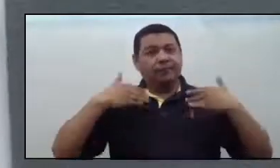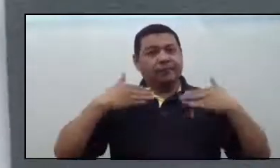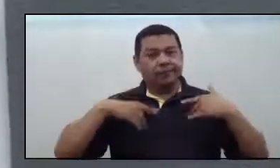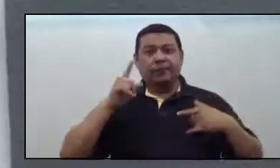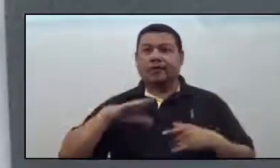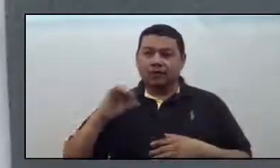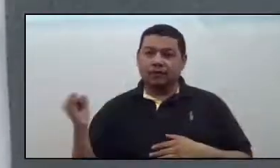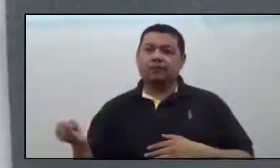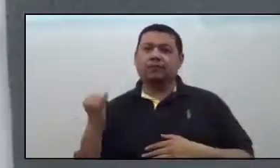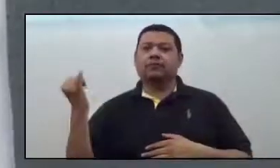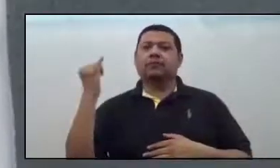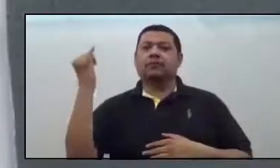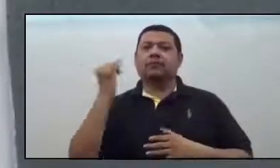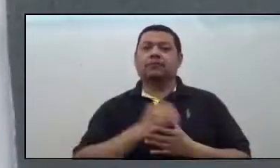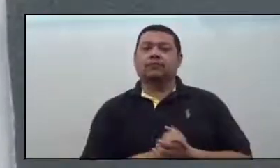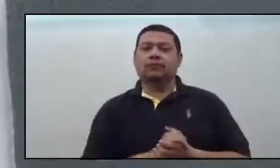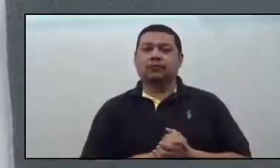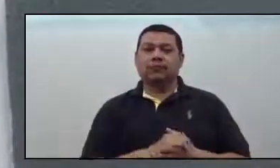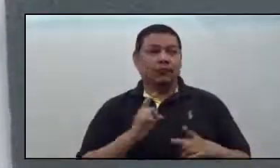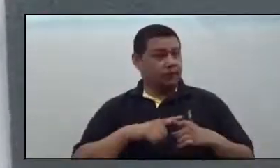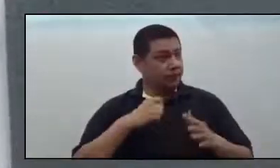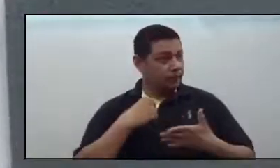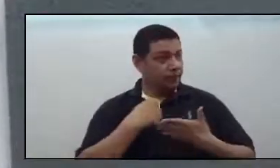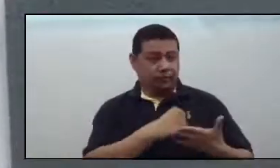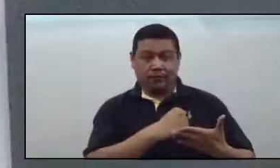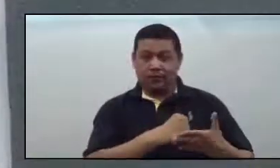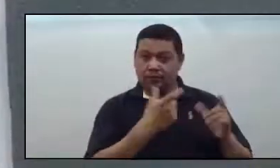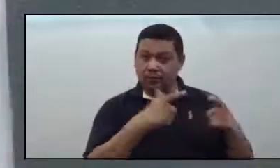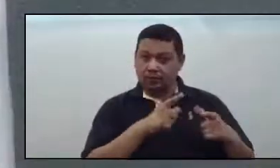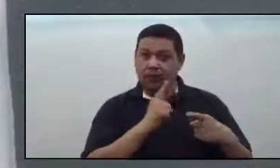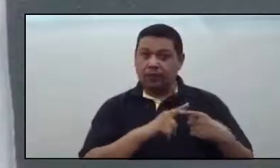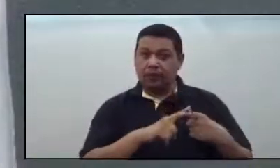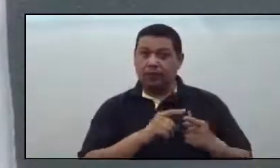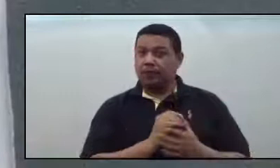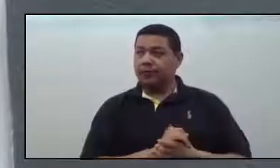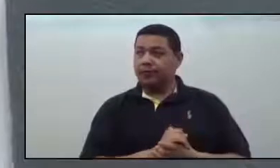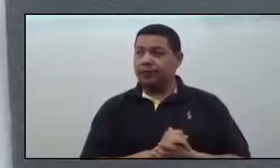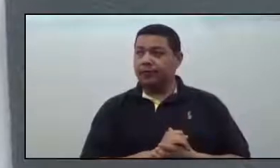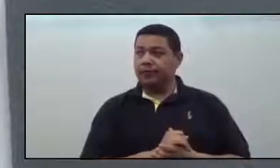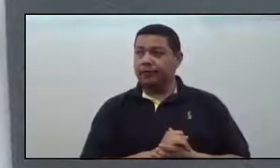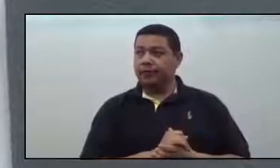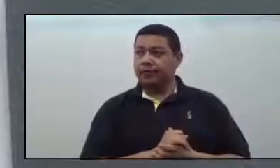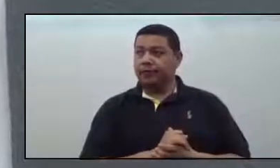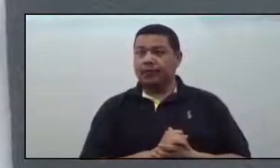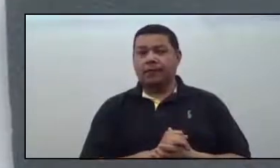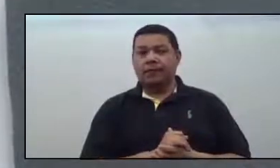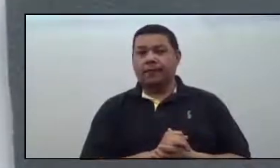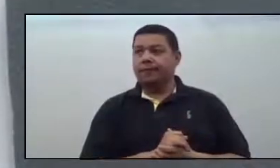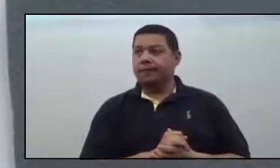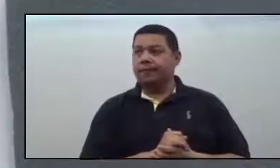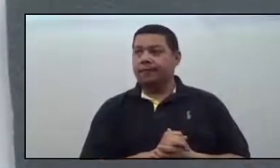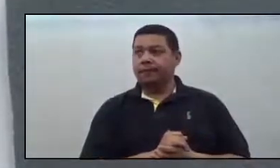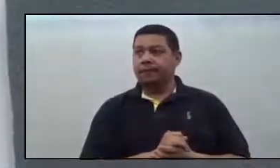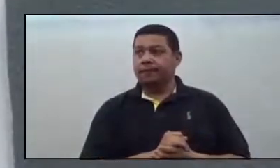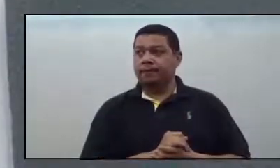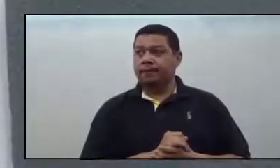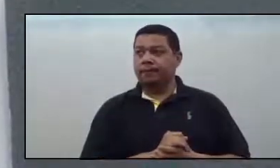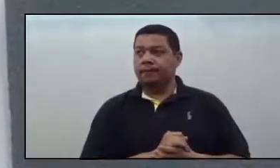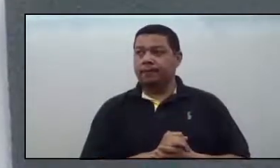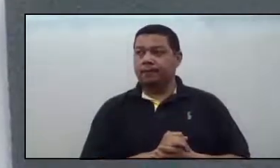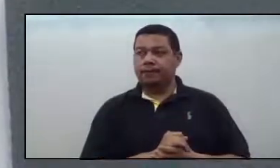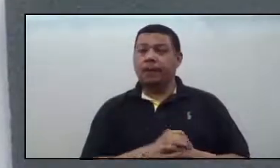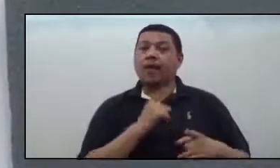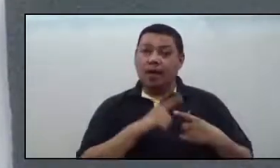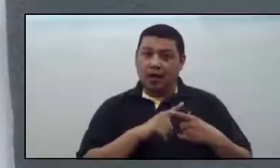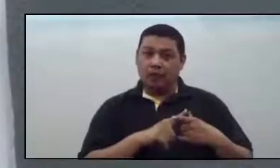para desburocratizar o setor, para que possa também dar um fôlego para o empresário, para o empreendedor, poder